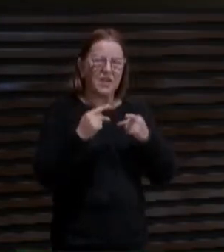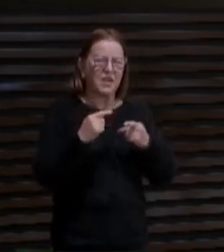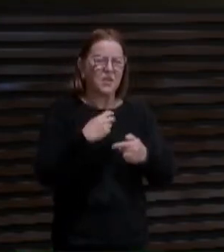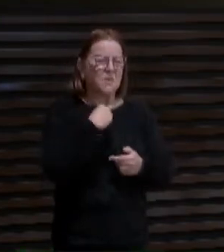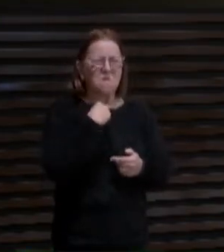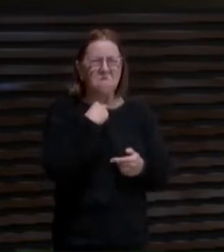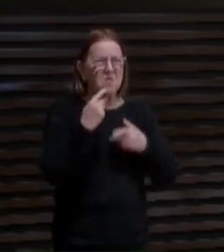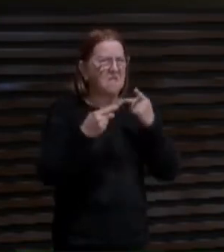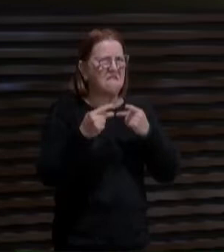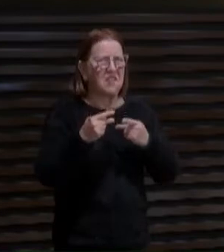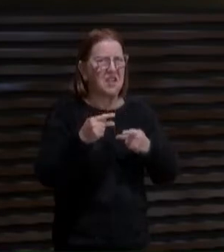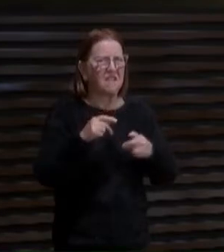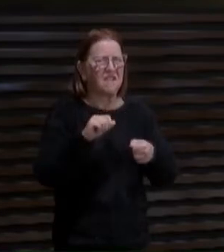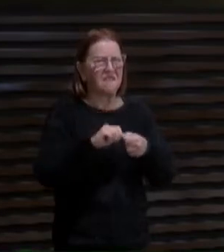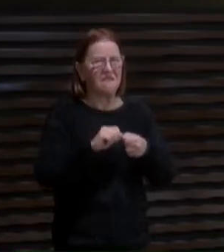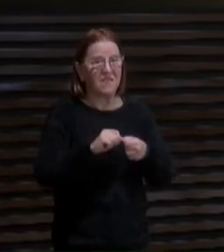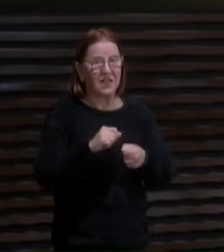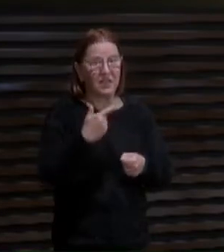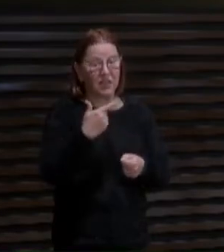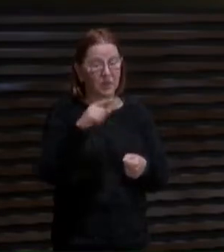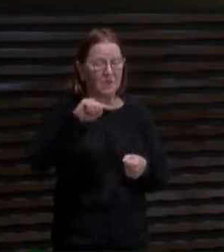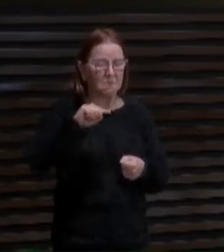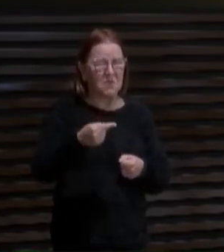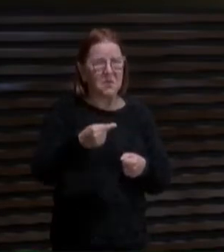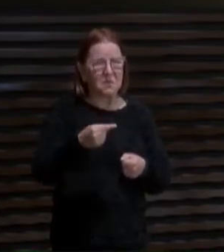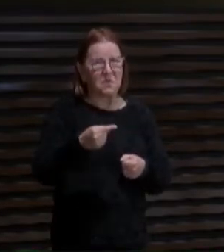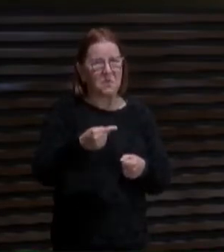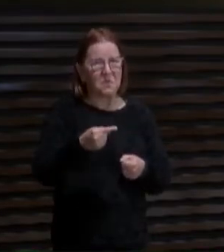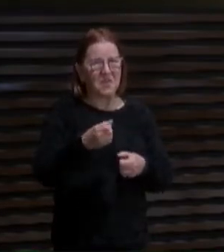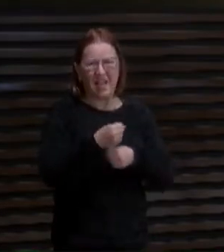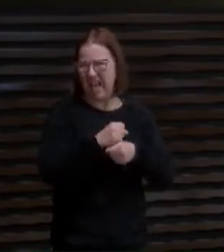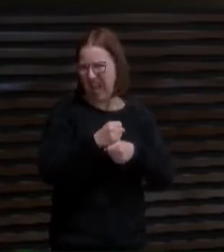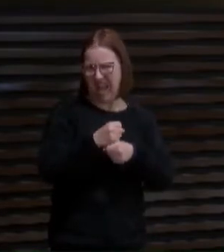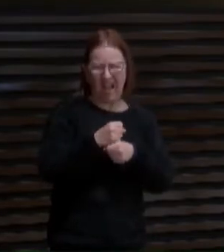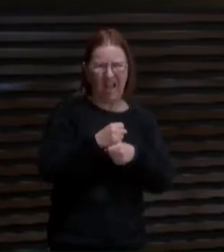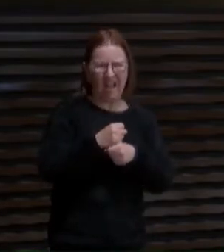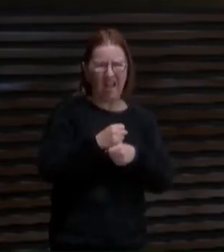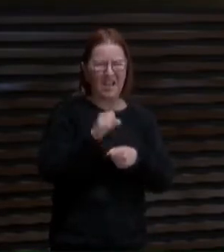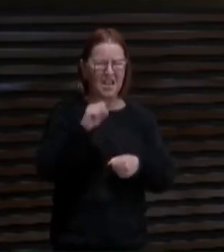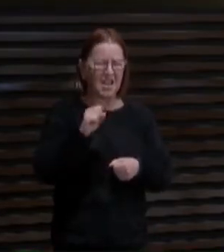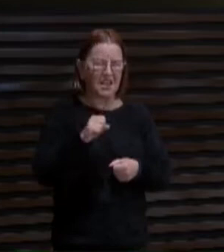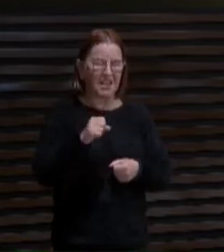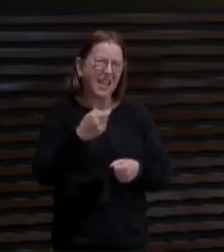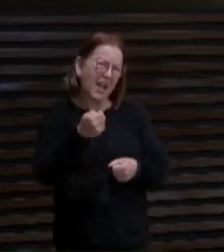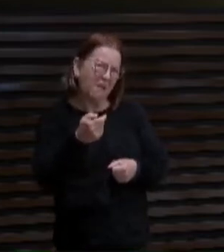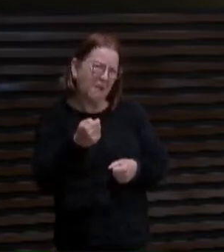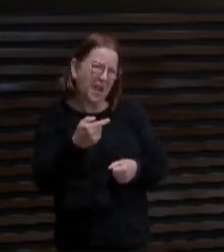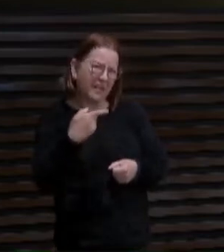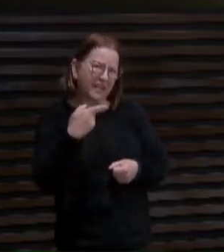Cristo morreu e que sim quase dois mil anos e ele falou me deu uma aula bonita aí depois eu falei mas qual a